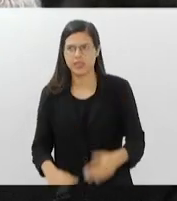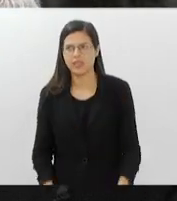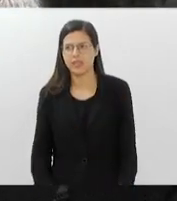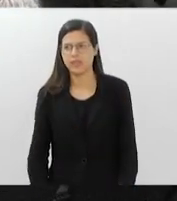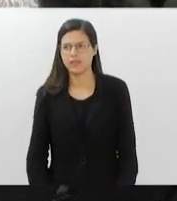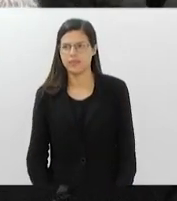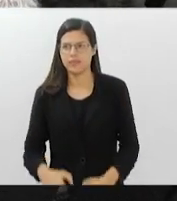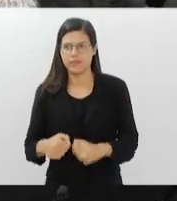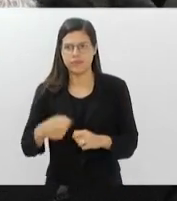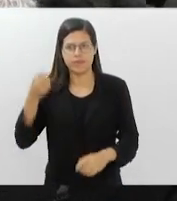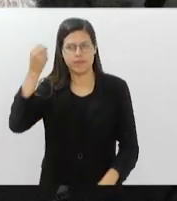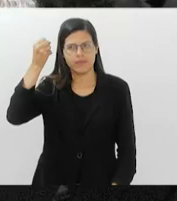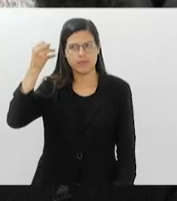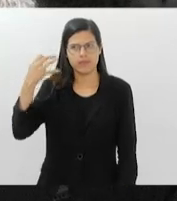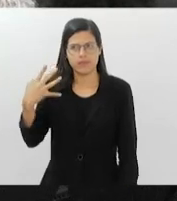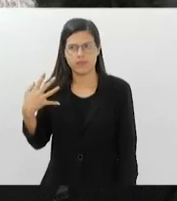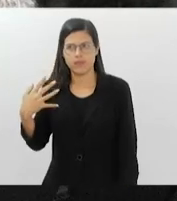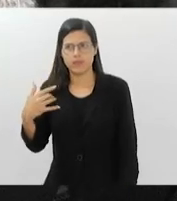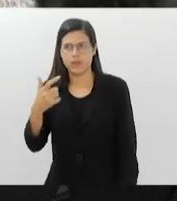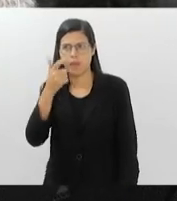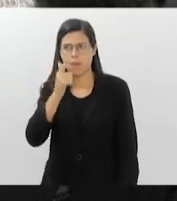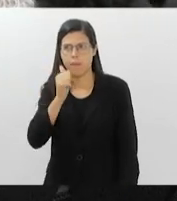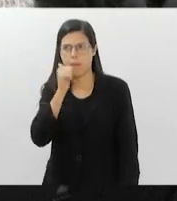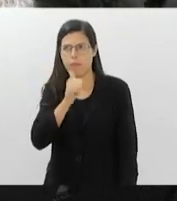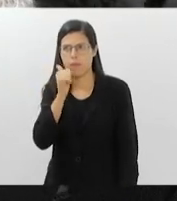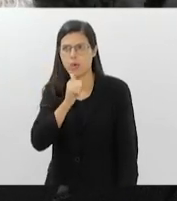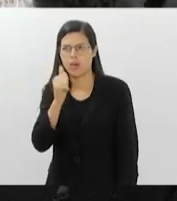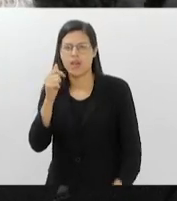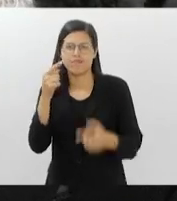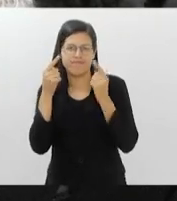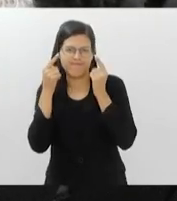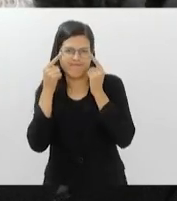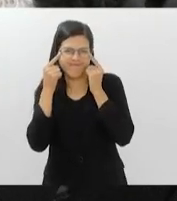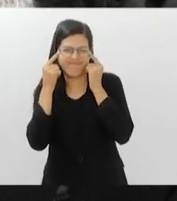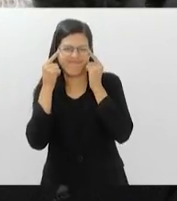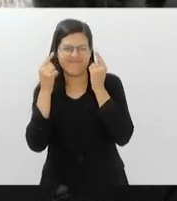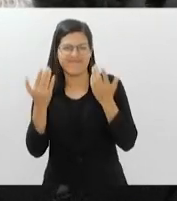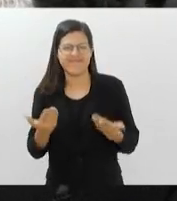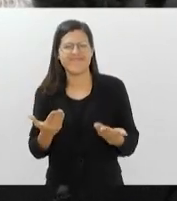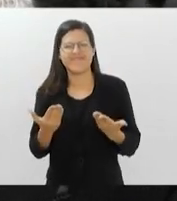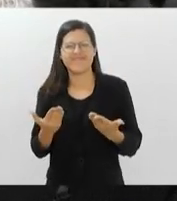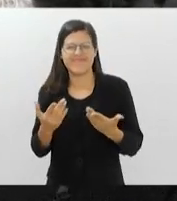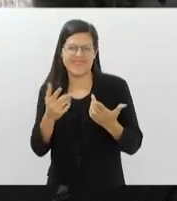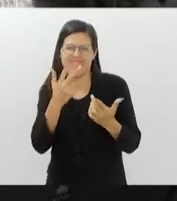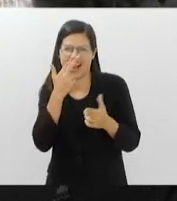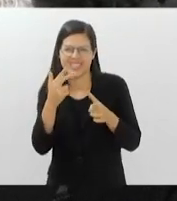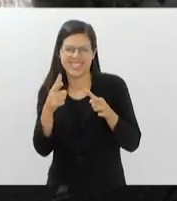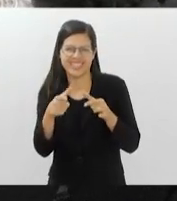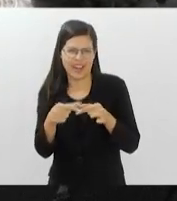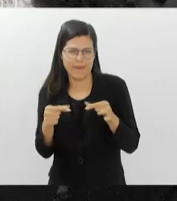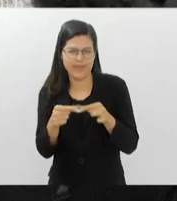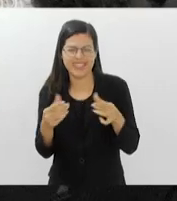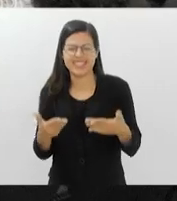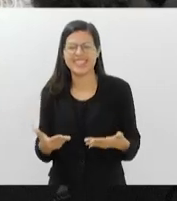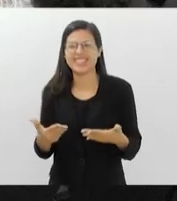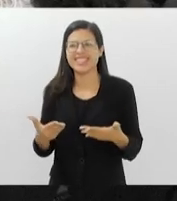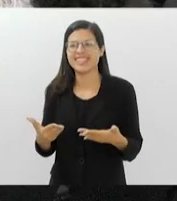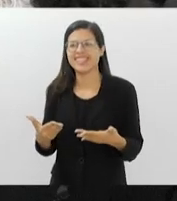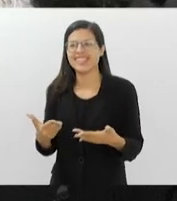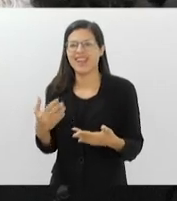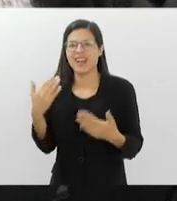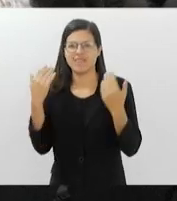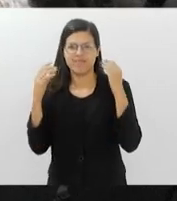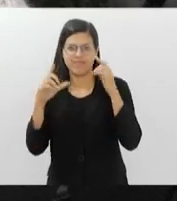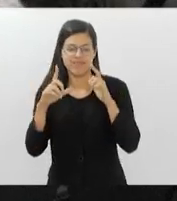vou fazer minha audiodescrição também eu sou uma mulher deos pu chados né japonesinha trago os cabelos eh